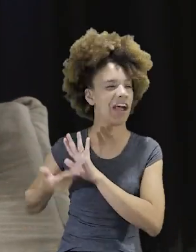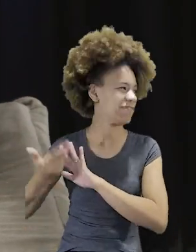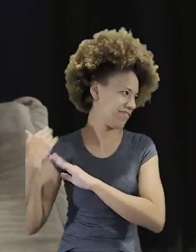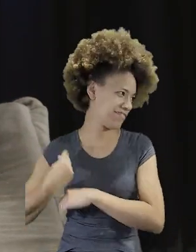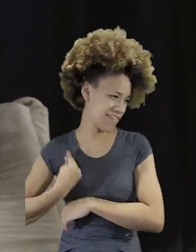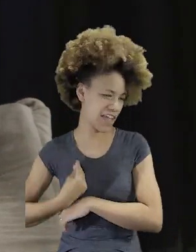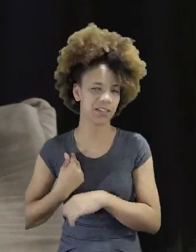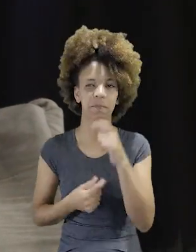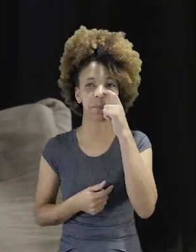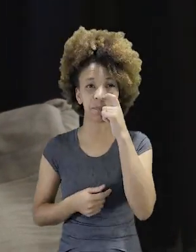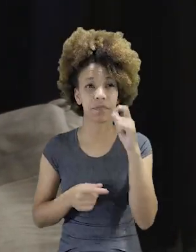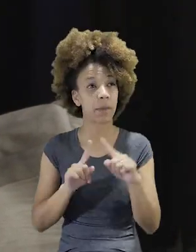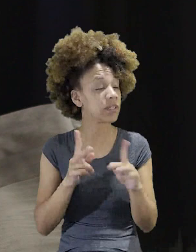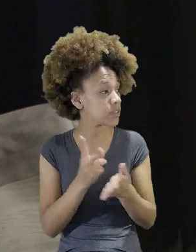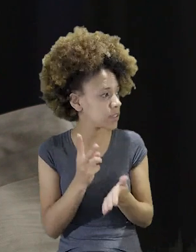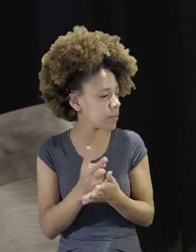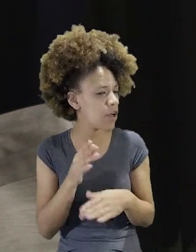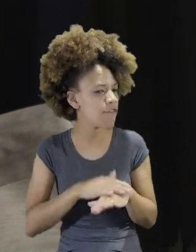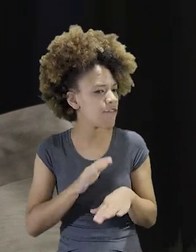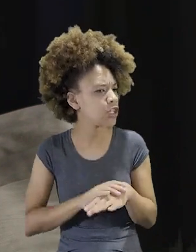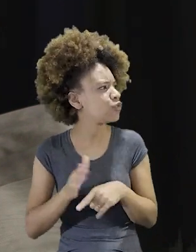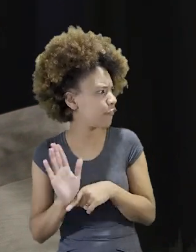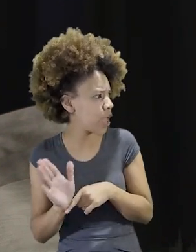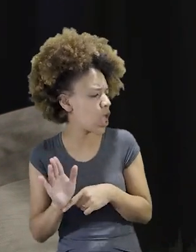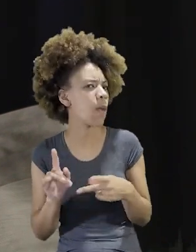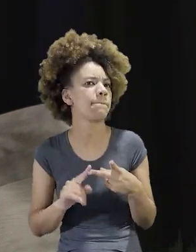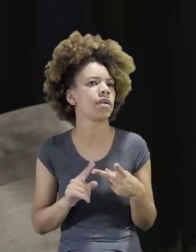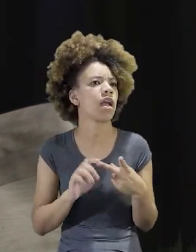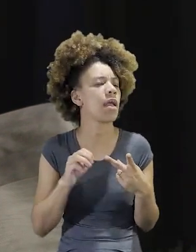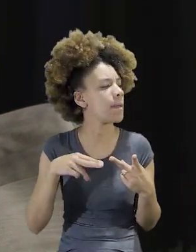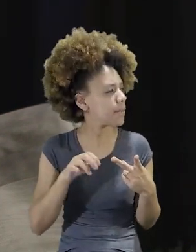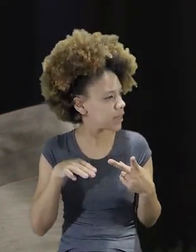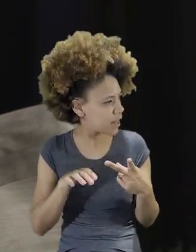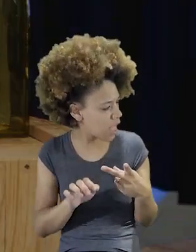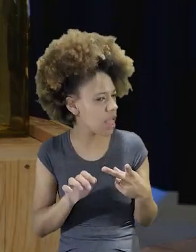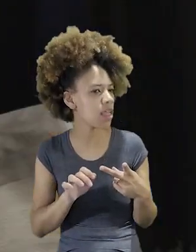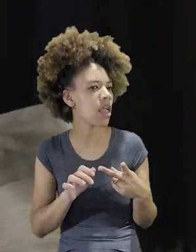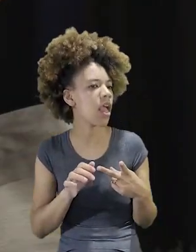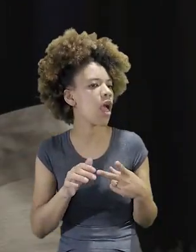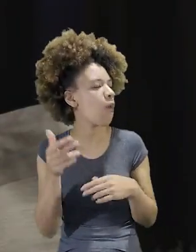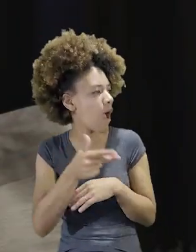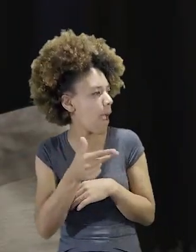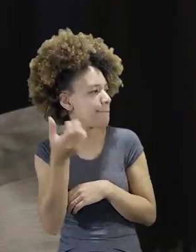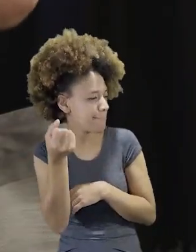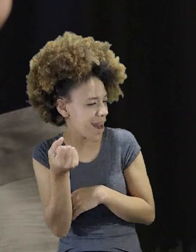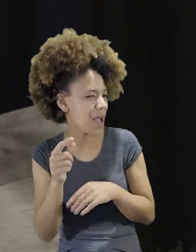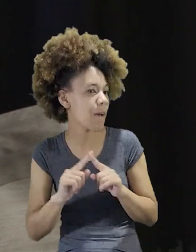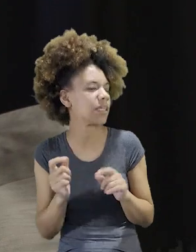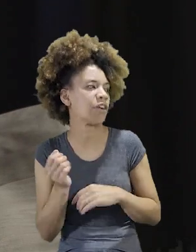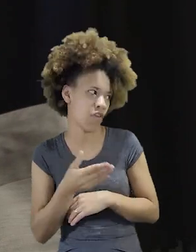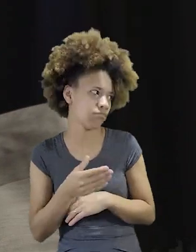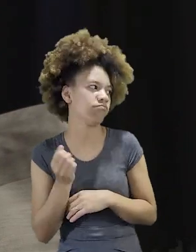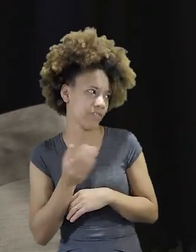ele é contemporâneo a minha vivência e eu sempre ouvia ele fez um ele fez um filme o Eminem o meu triplo rapper